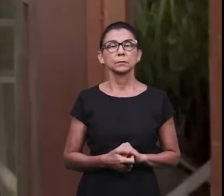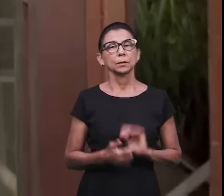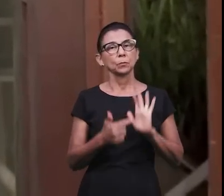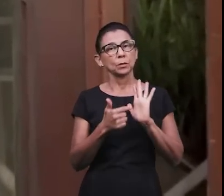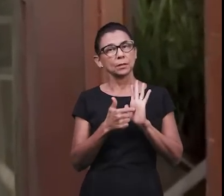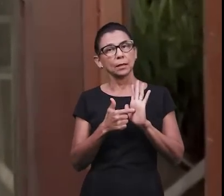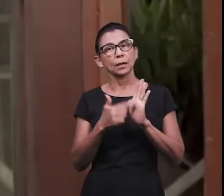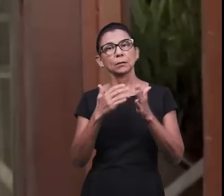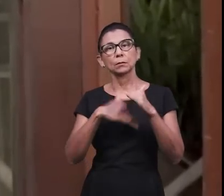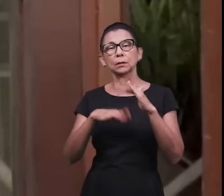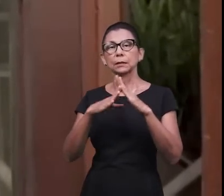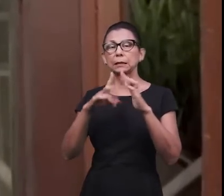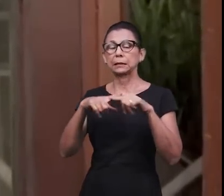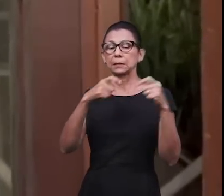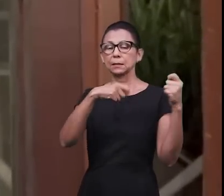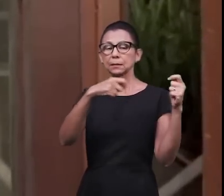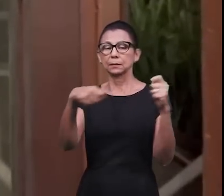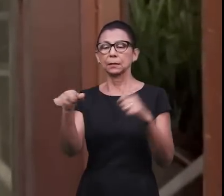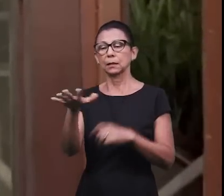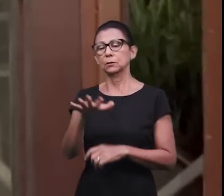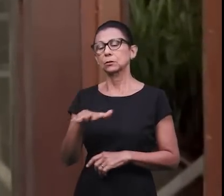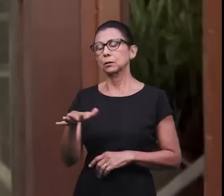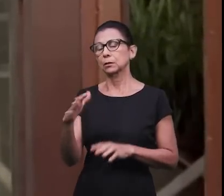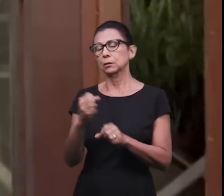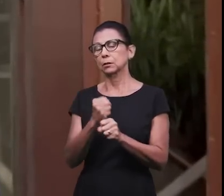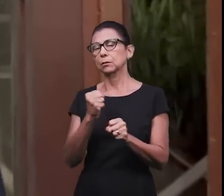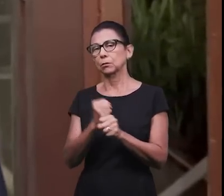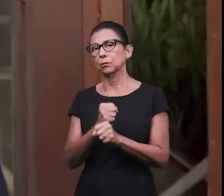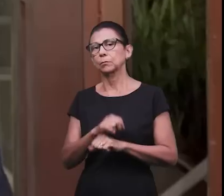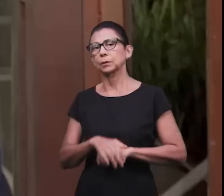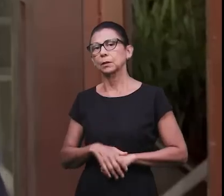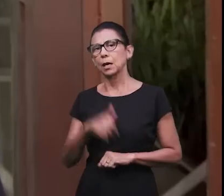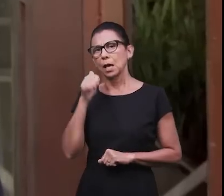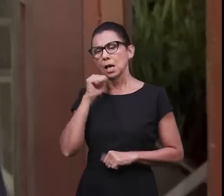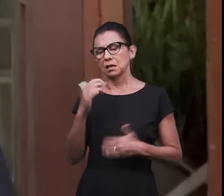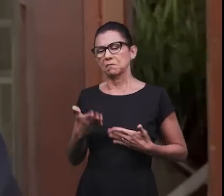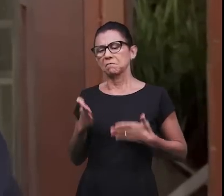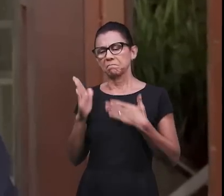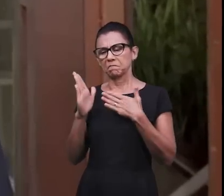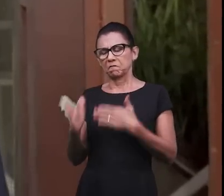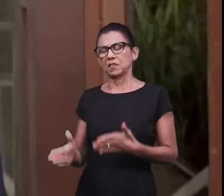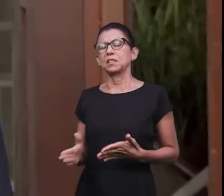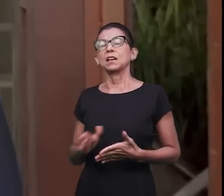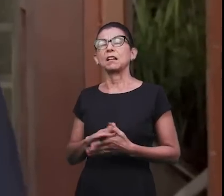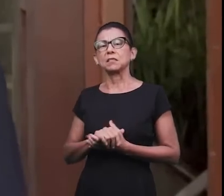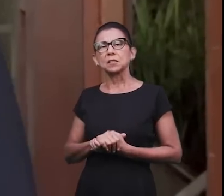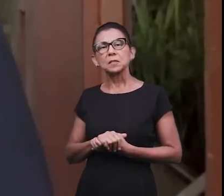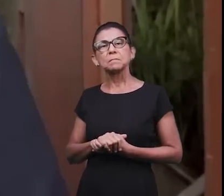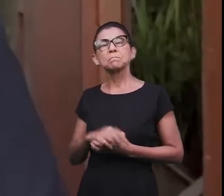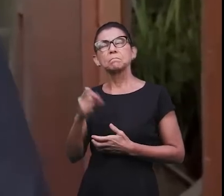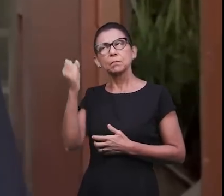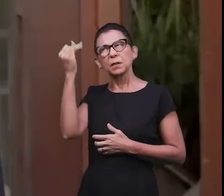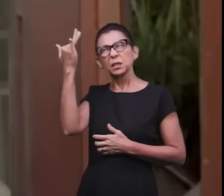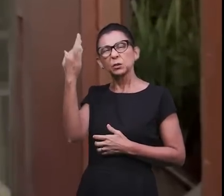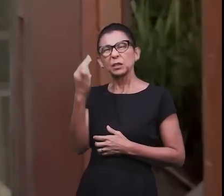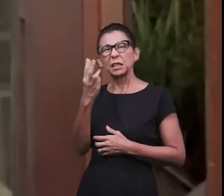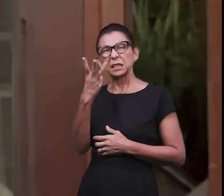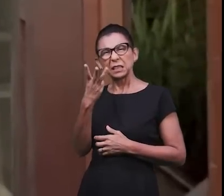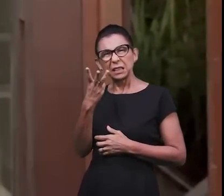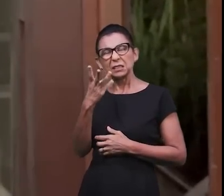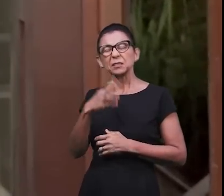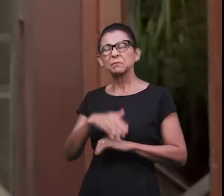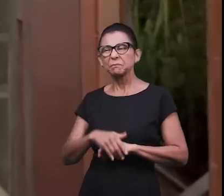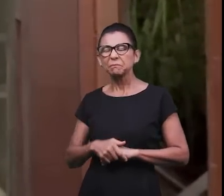as necessidades aqui da nossa área e também de toda a obra. As irmãs fiéis têm pagado um preço ao Senhor, têm estado aos pés do